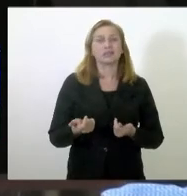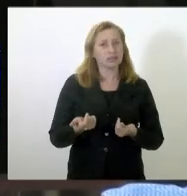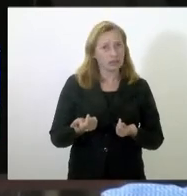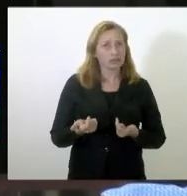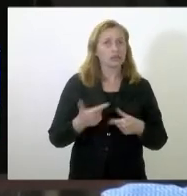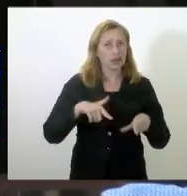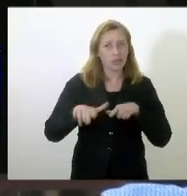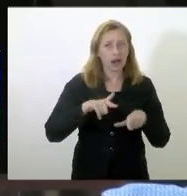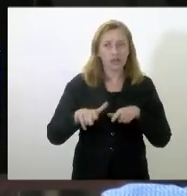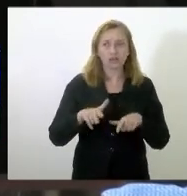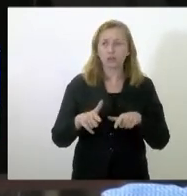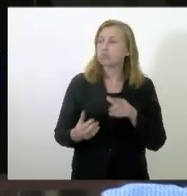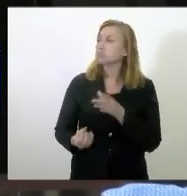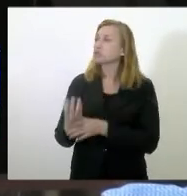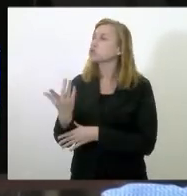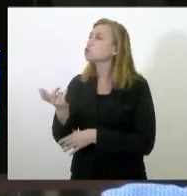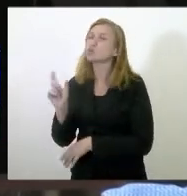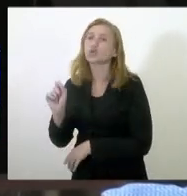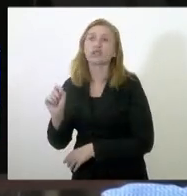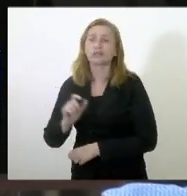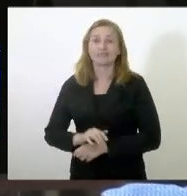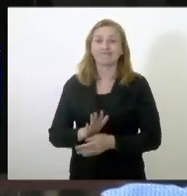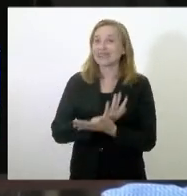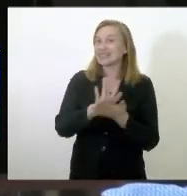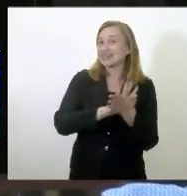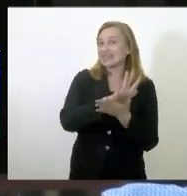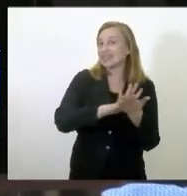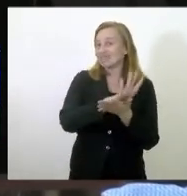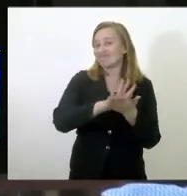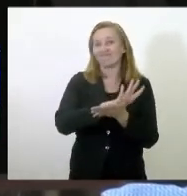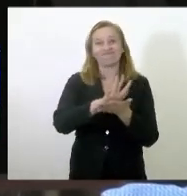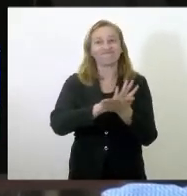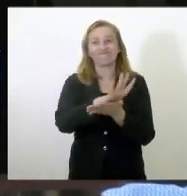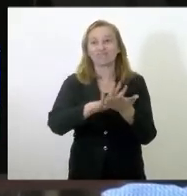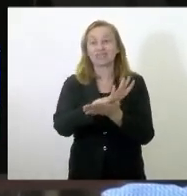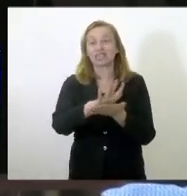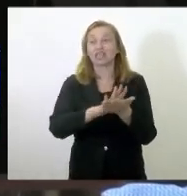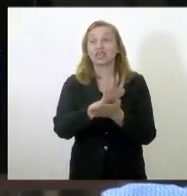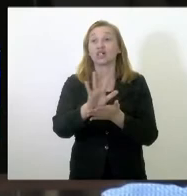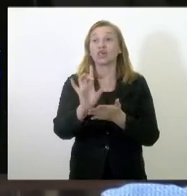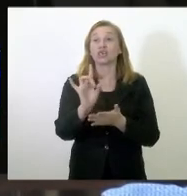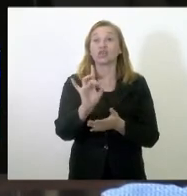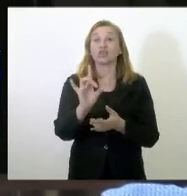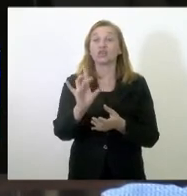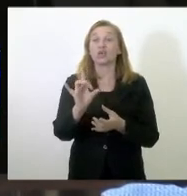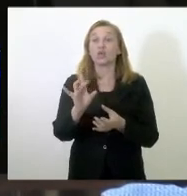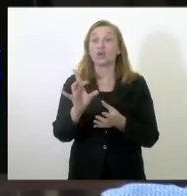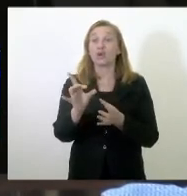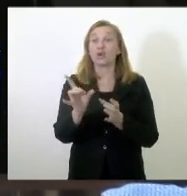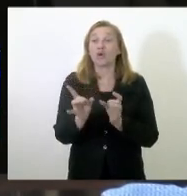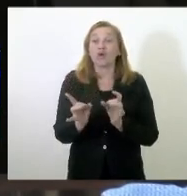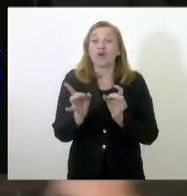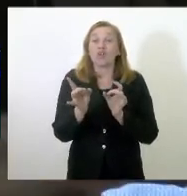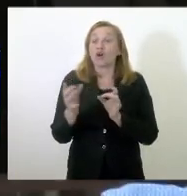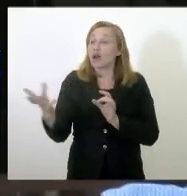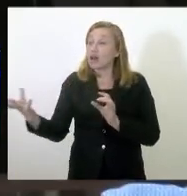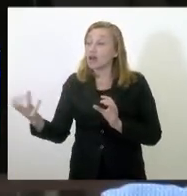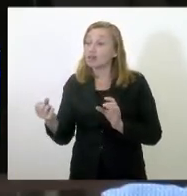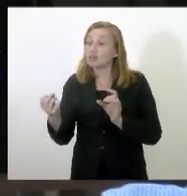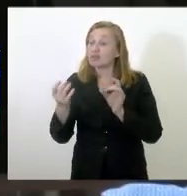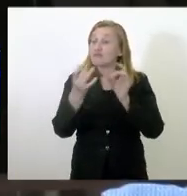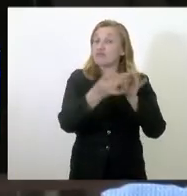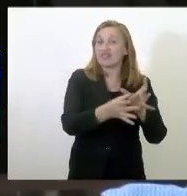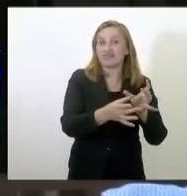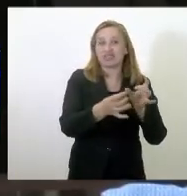Ele produz o quê? Nada. Ele é um intermediário. É importante ter